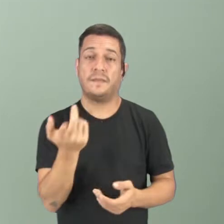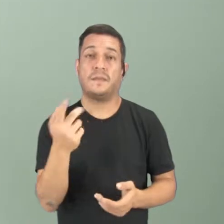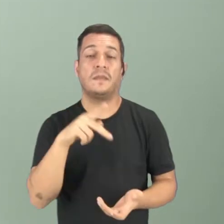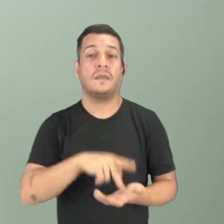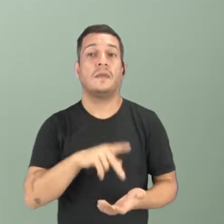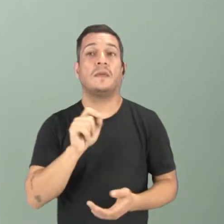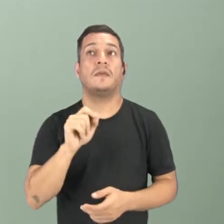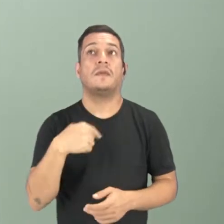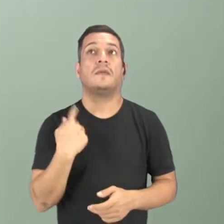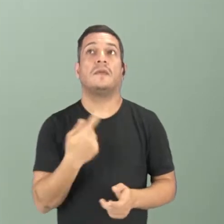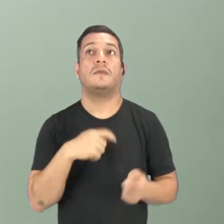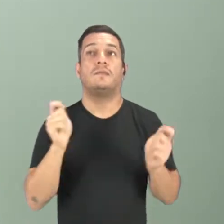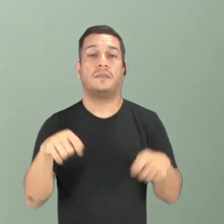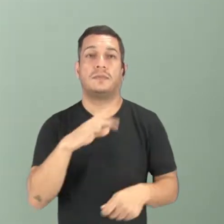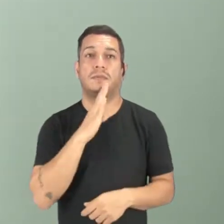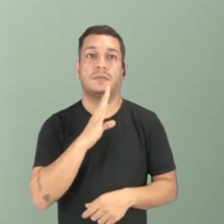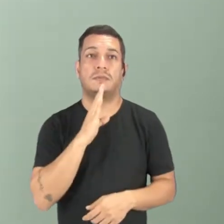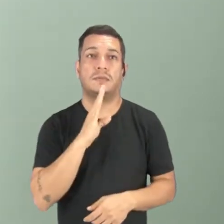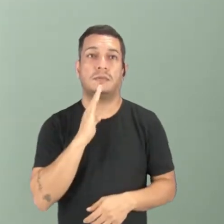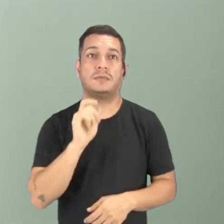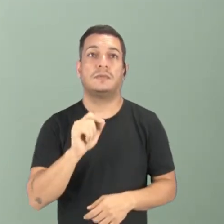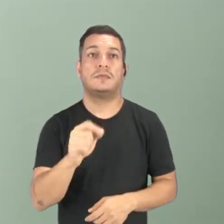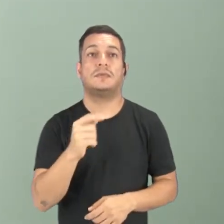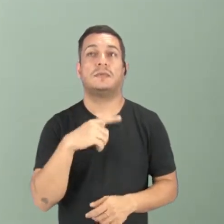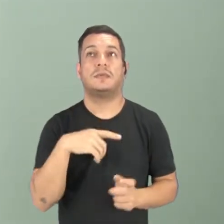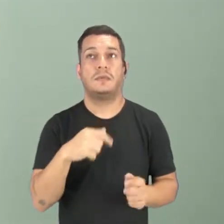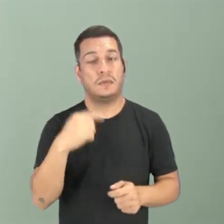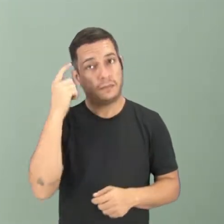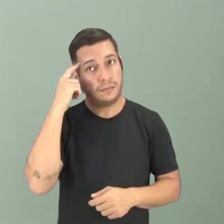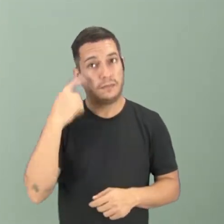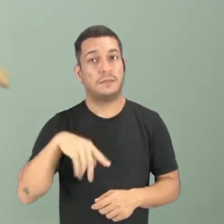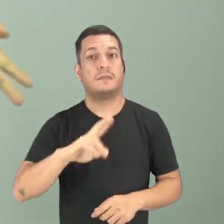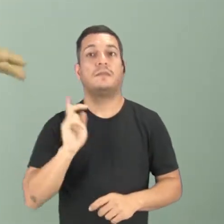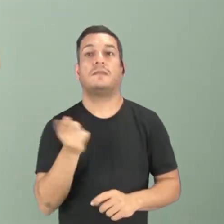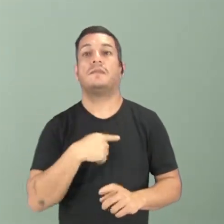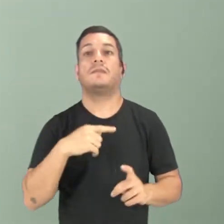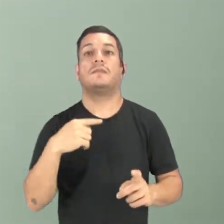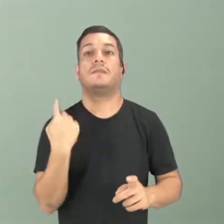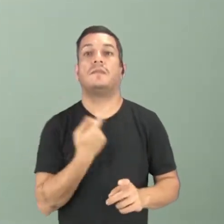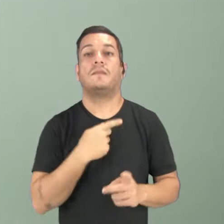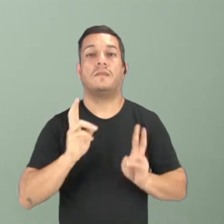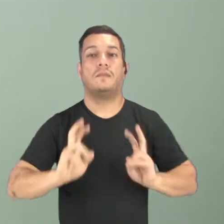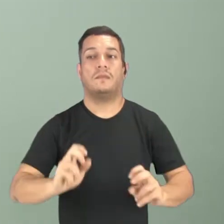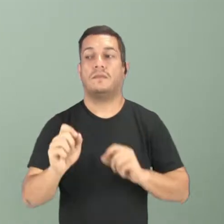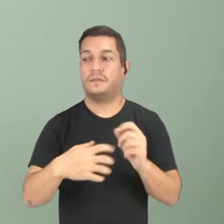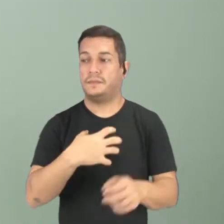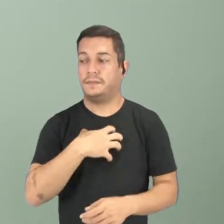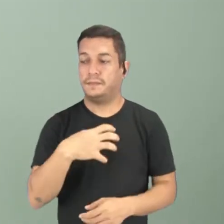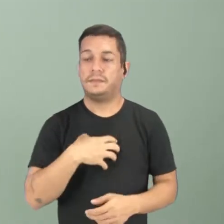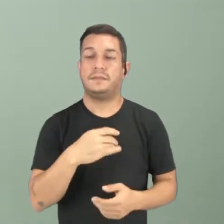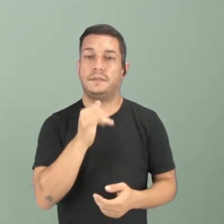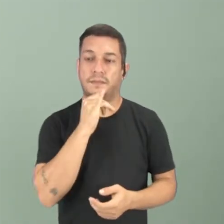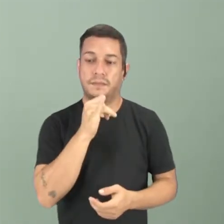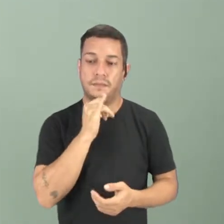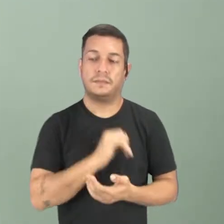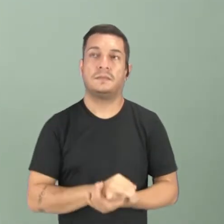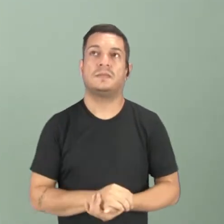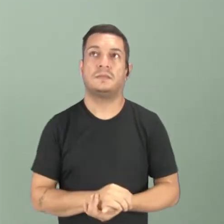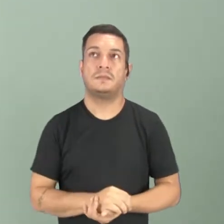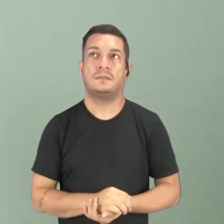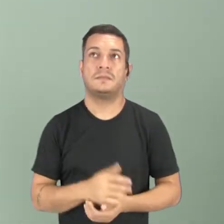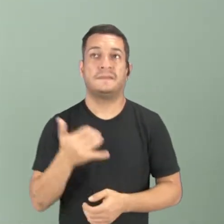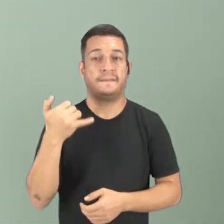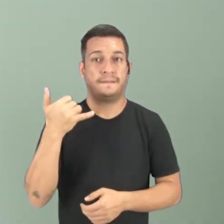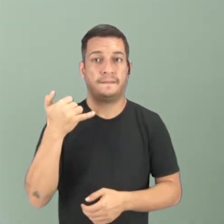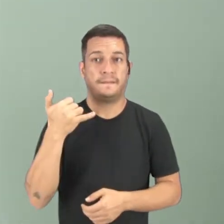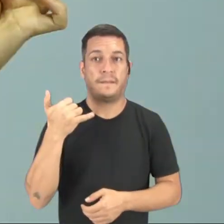verdade, o que eu posso conhecer é aquilo que eu posso perceber com os sentidos. Por exemplo, essa